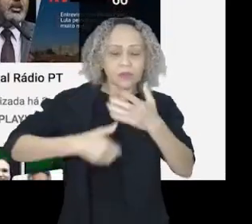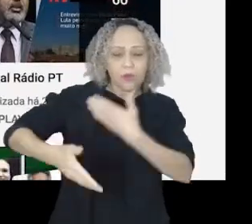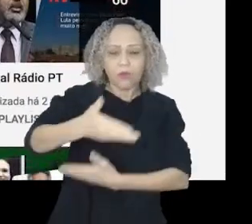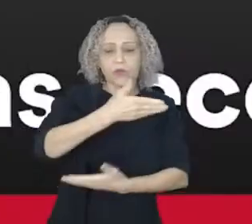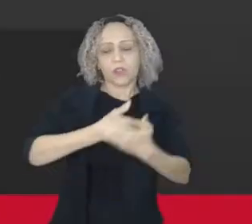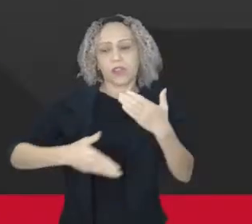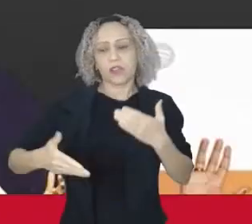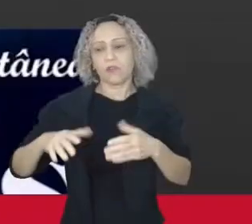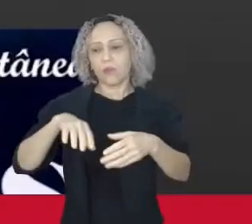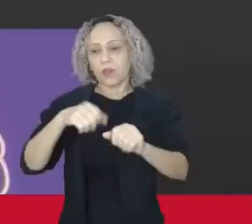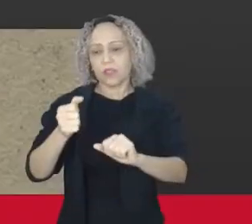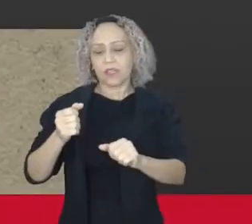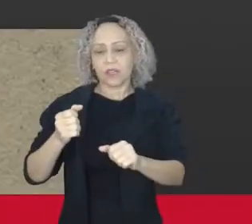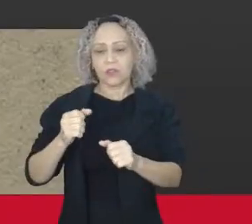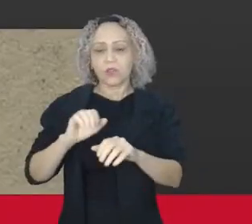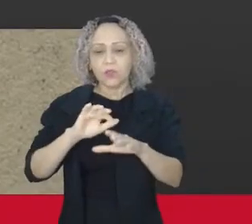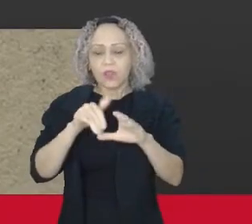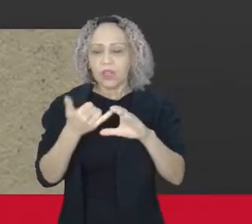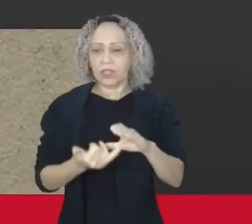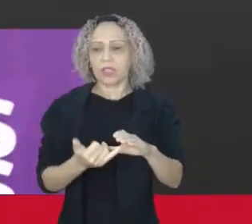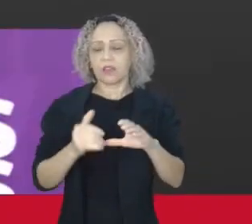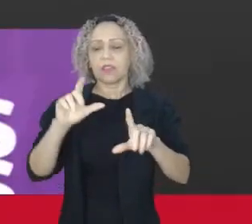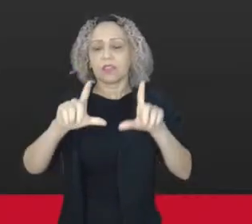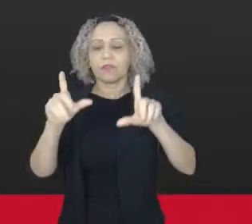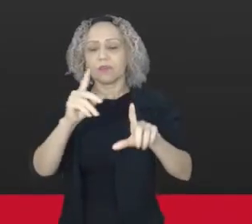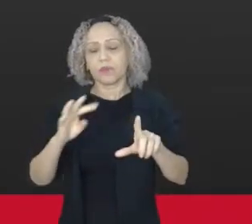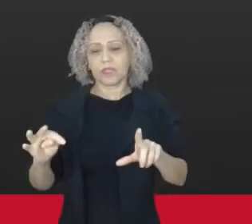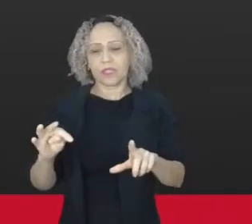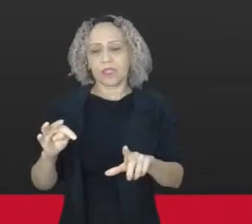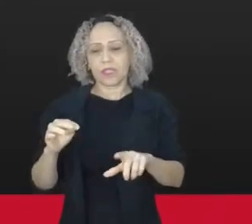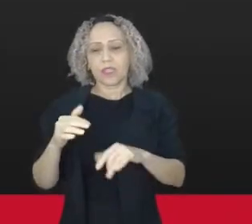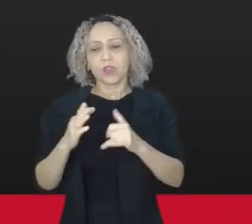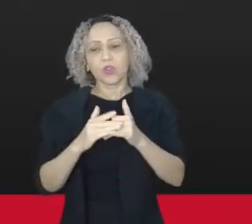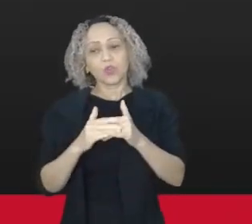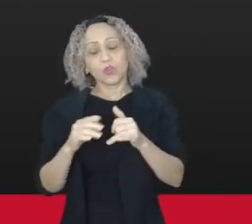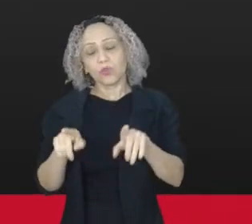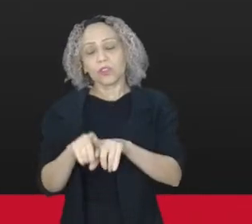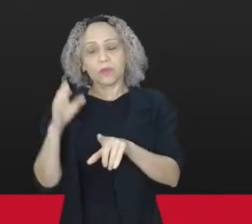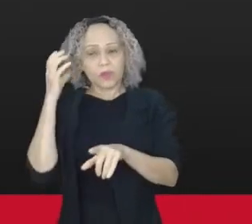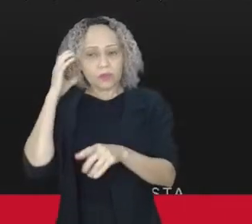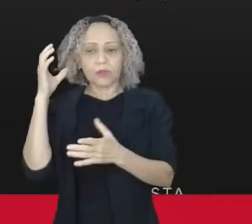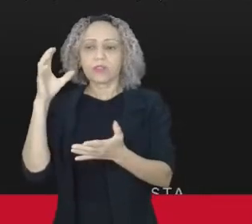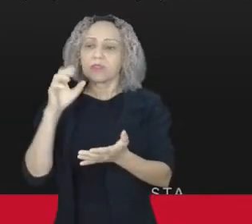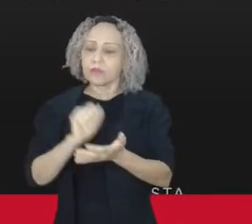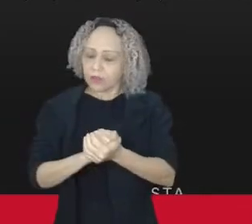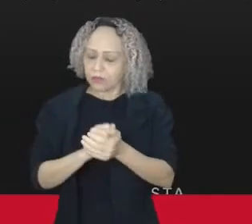no canal da TV PT no YouTube ou em formato de podcast no Spotify.